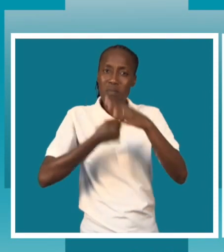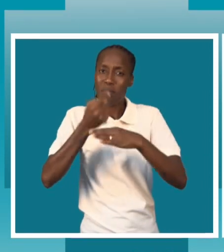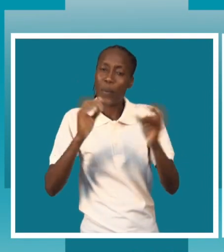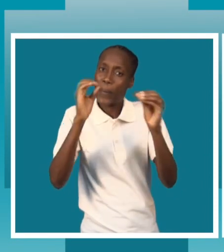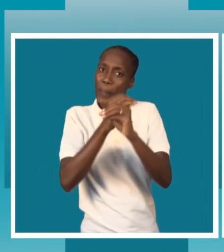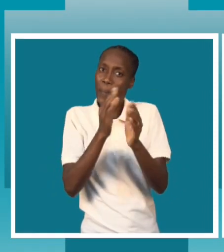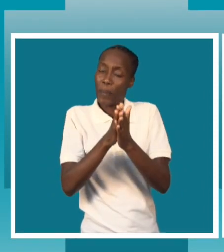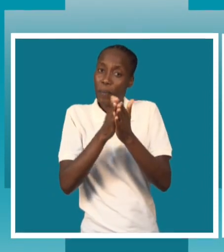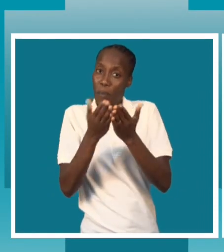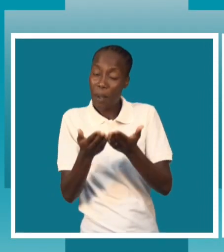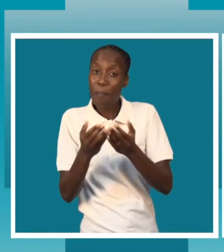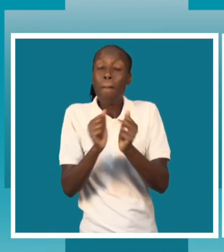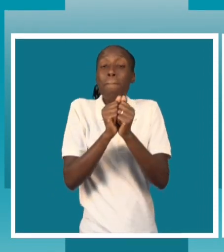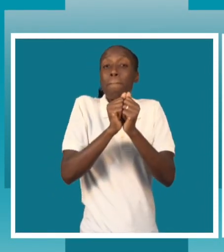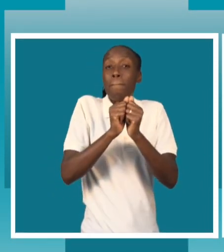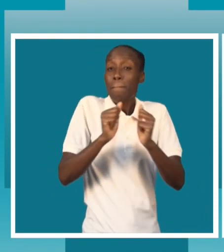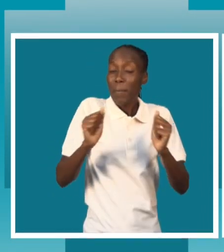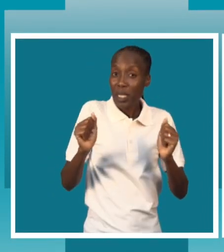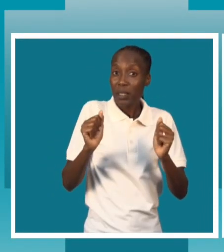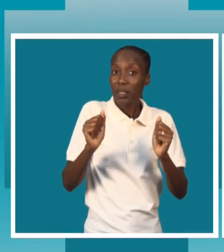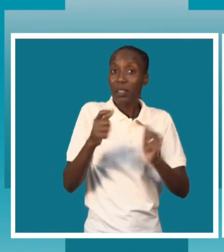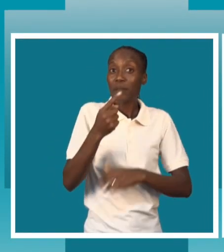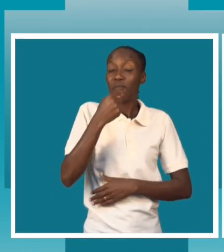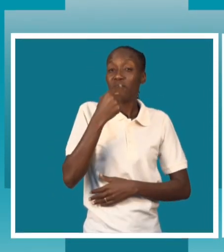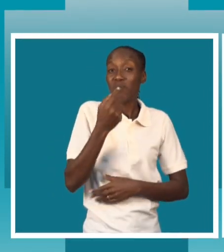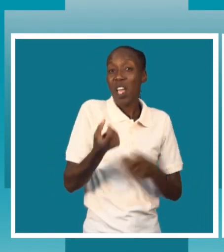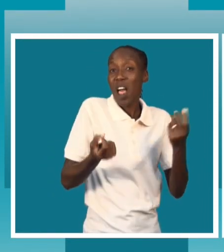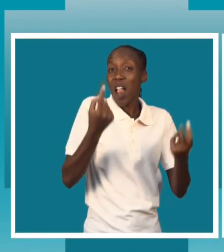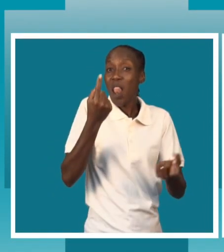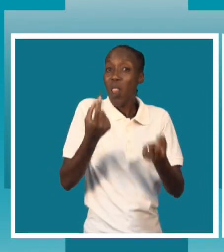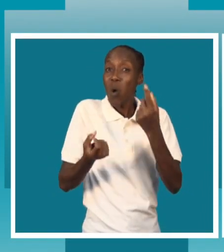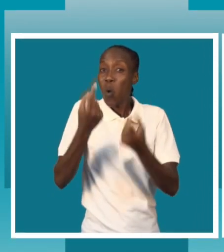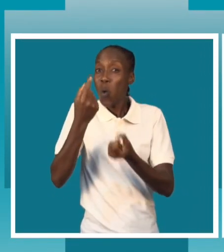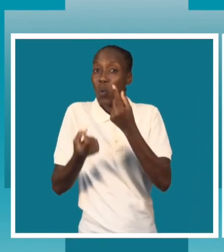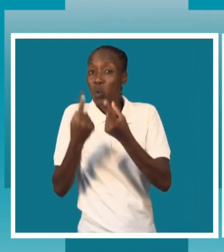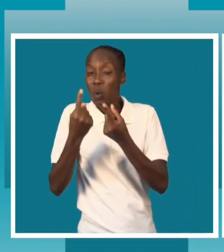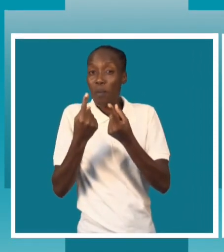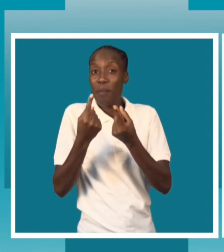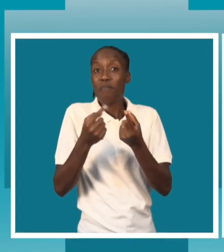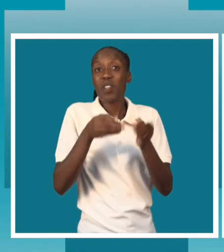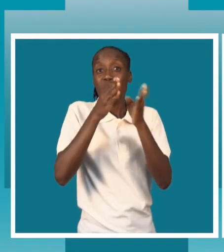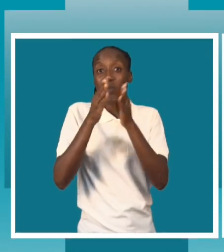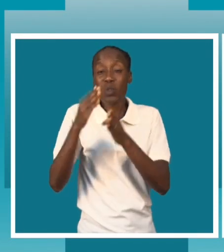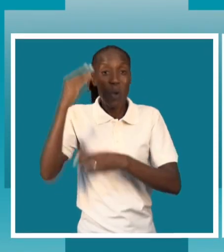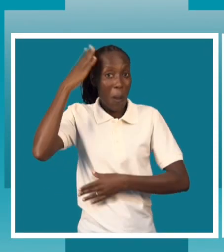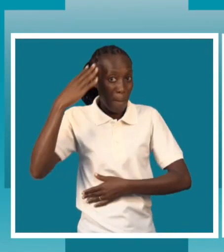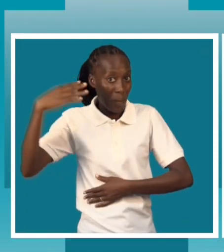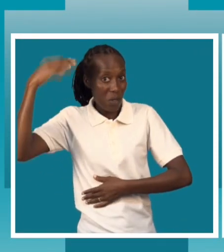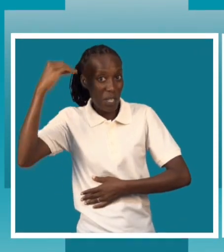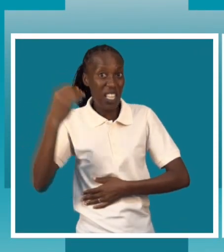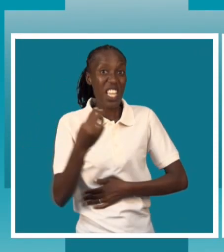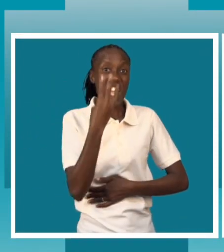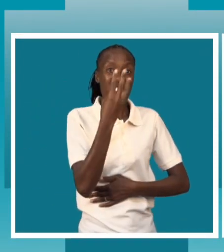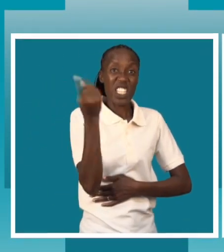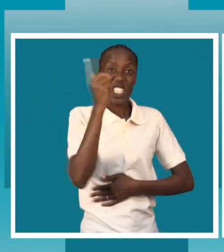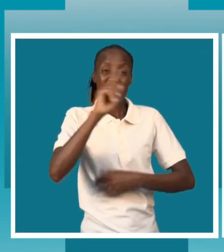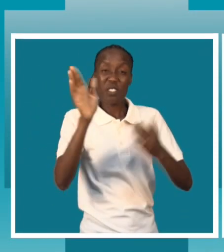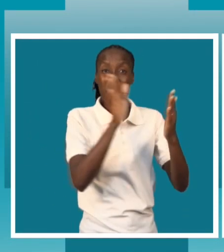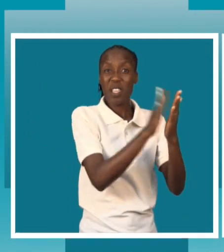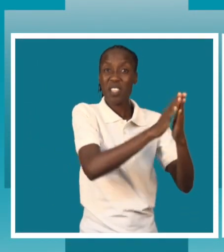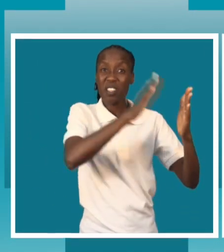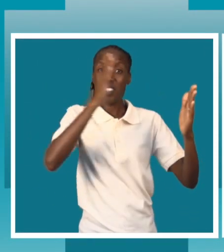apareceram, ok? Mas que um e outro caso, um e outro psicólogo, pelo menos em cada três meses,